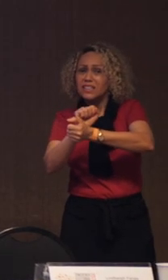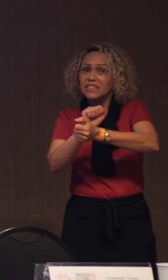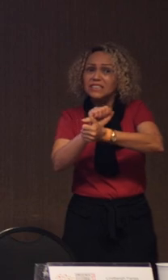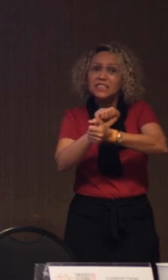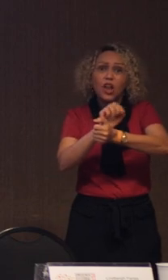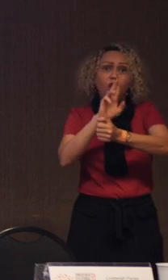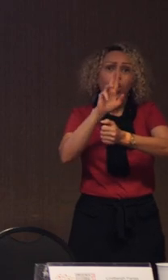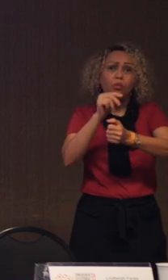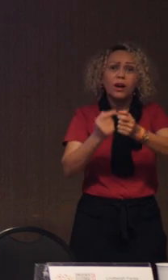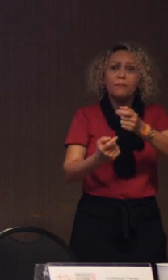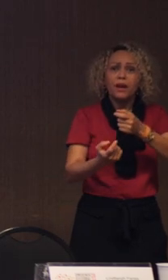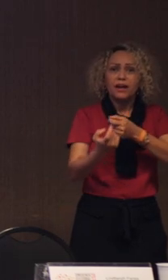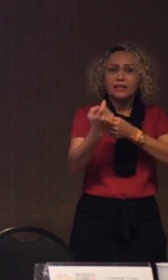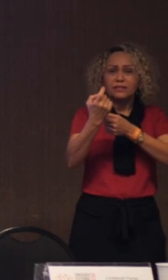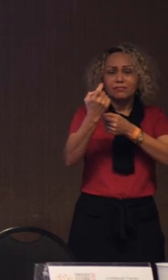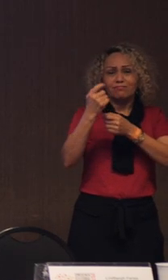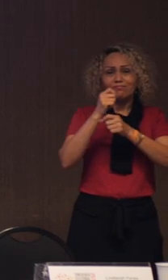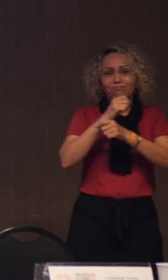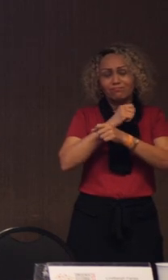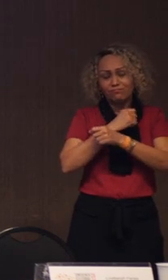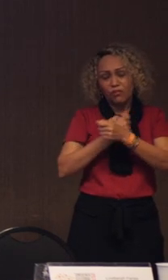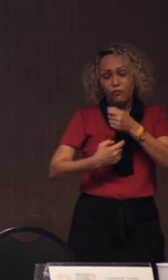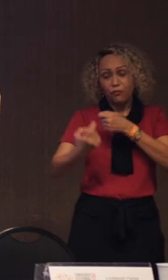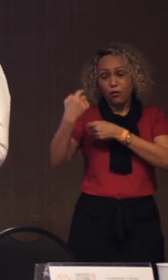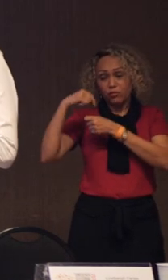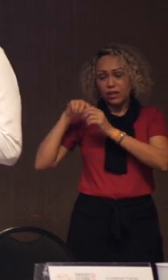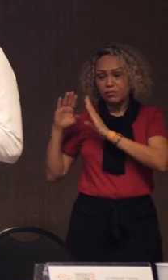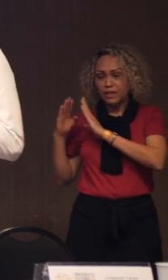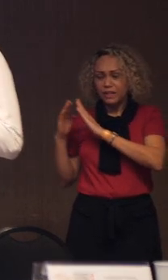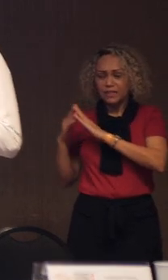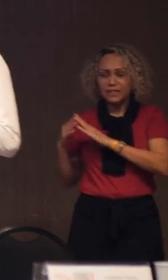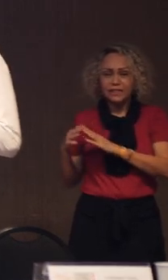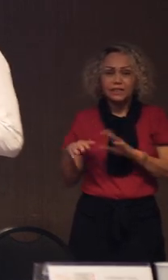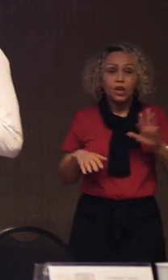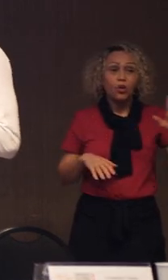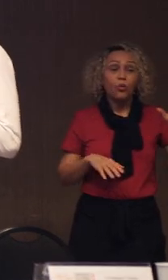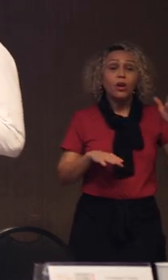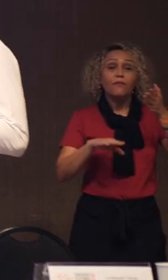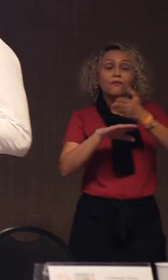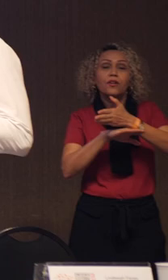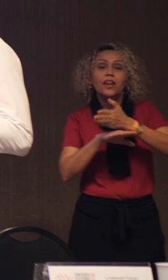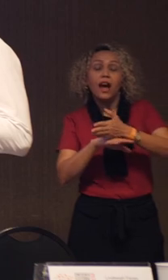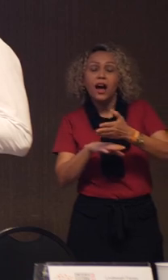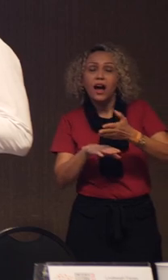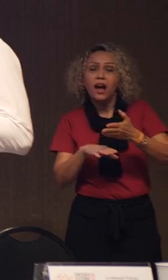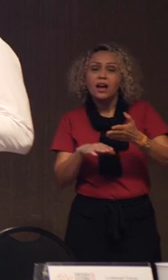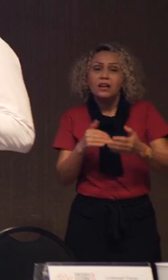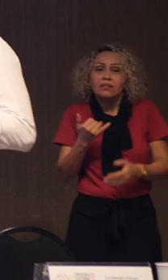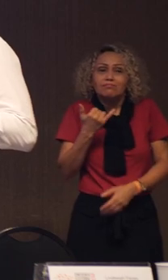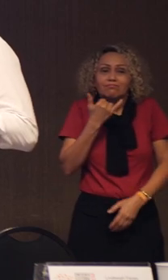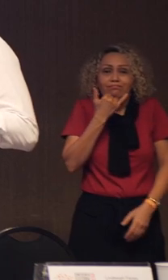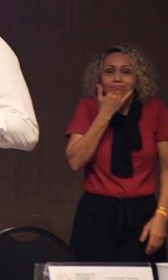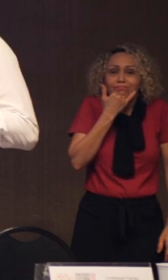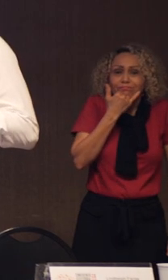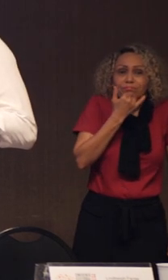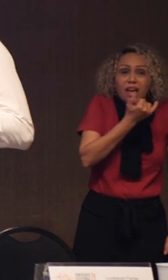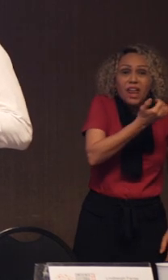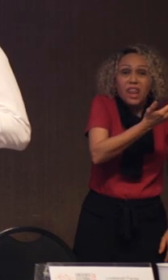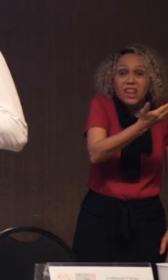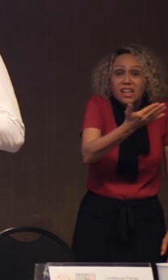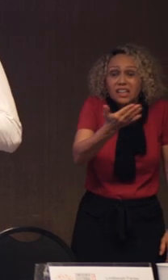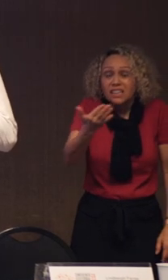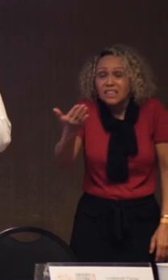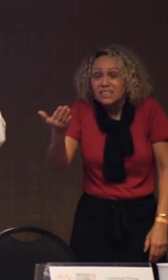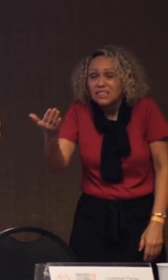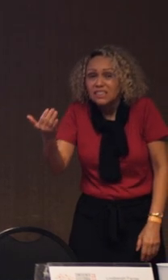escravidão. Uma cerimônia que todo mundo chorava, de jornalistas, de imprensa, porque a escravidão foi feita por